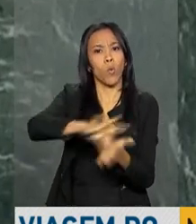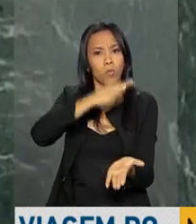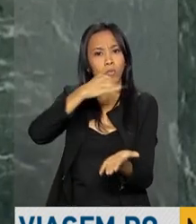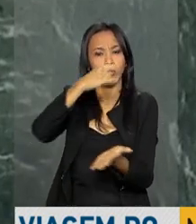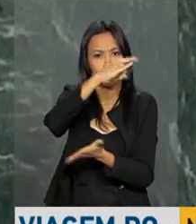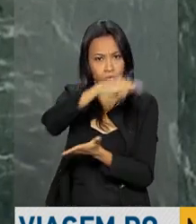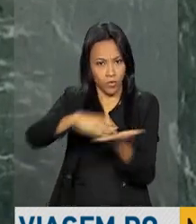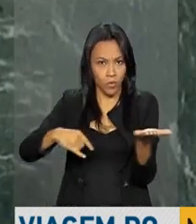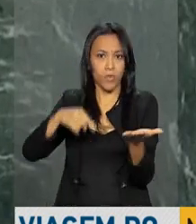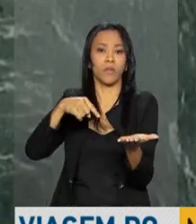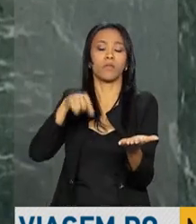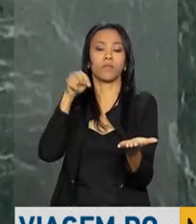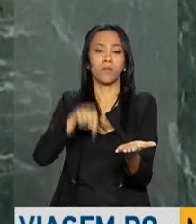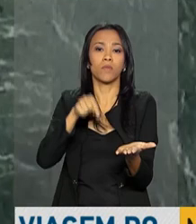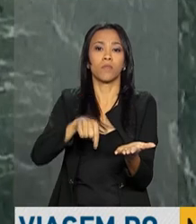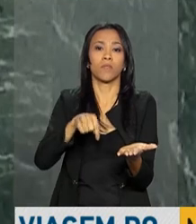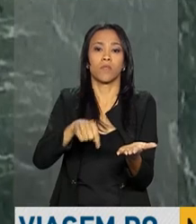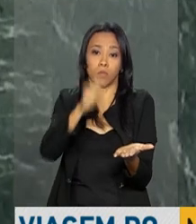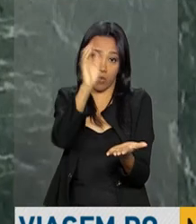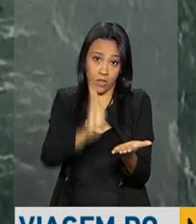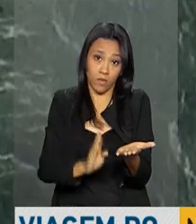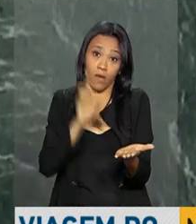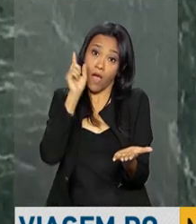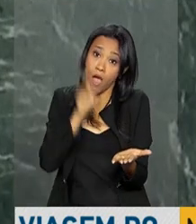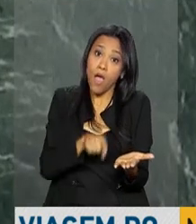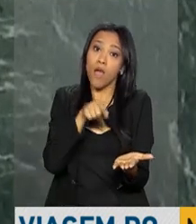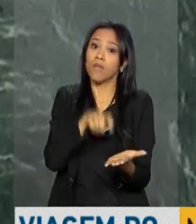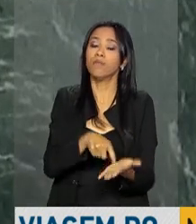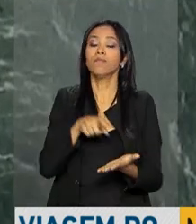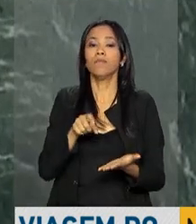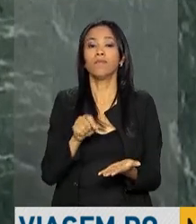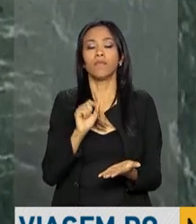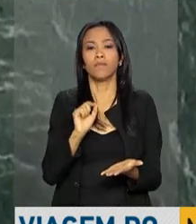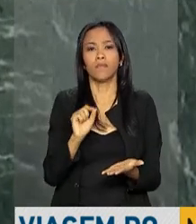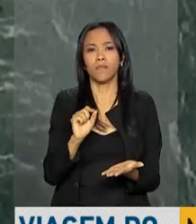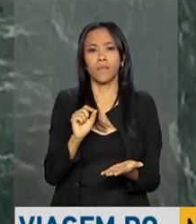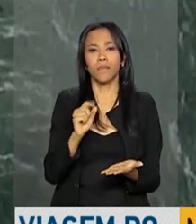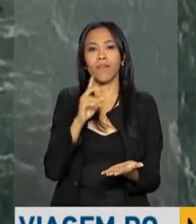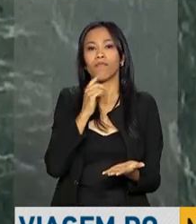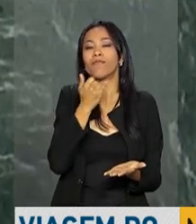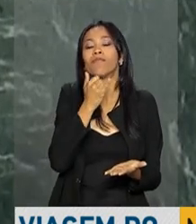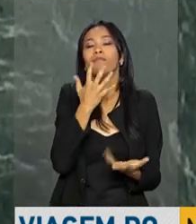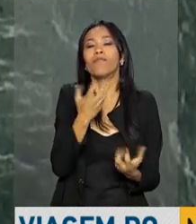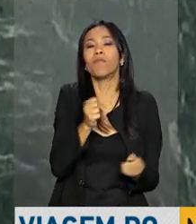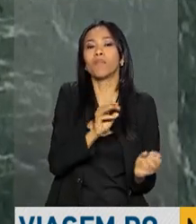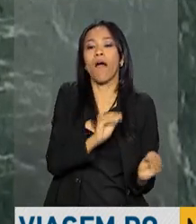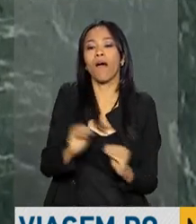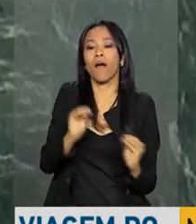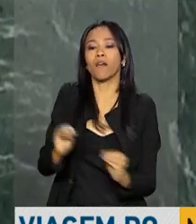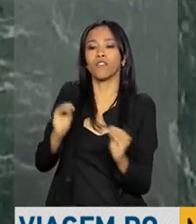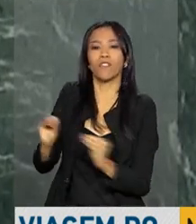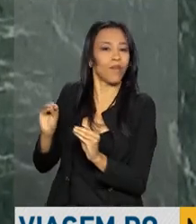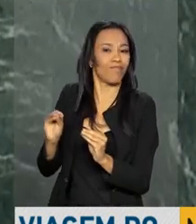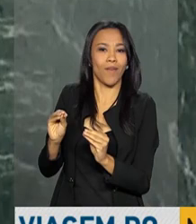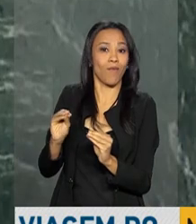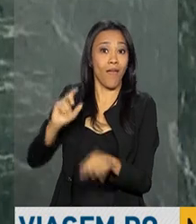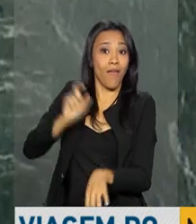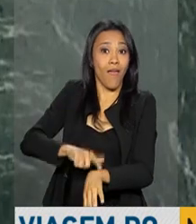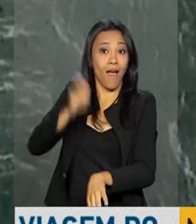Brasil. Essa é matéria que não comporta adiamentos. Há que agir